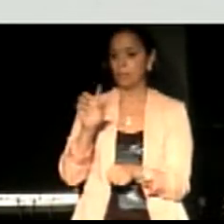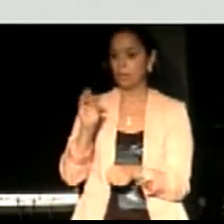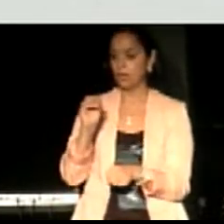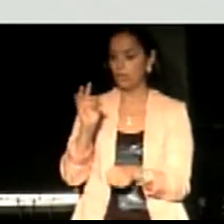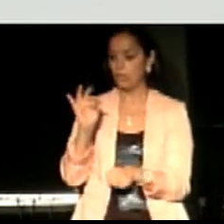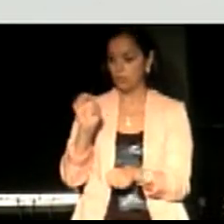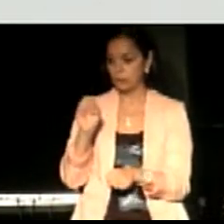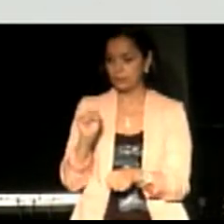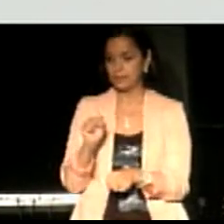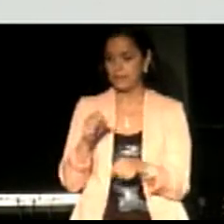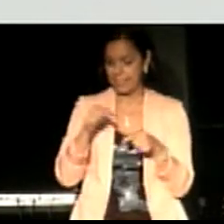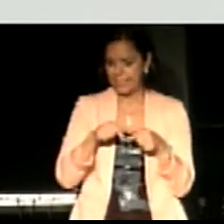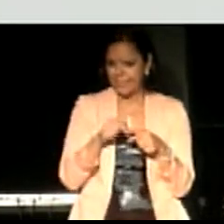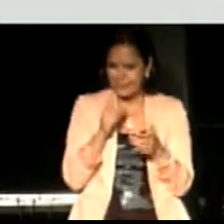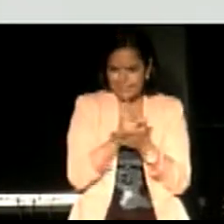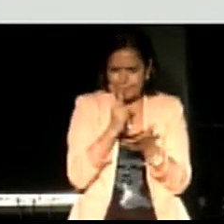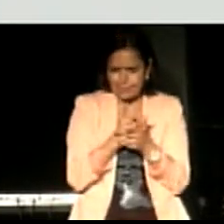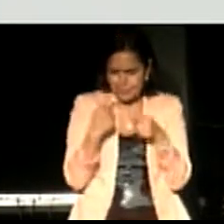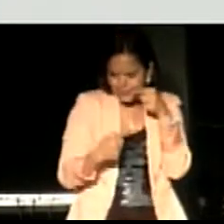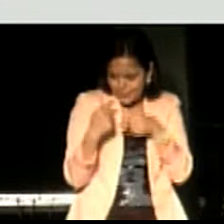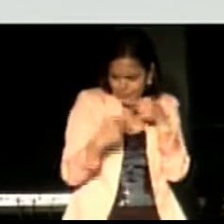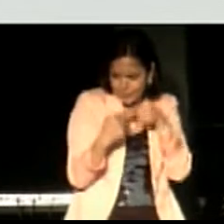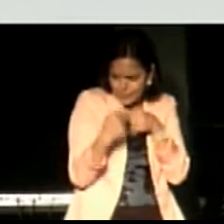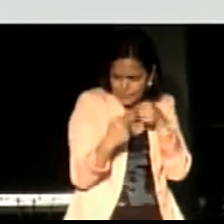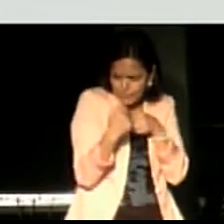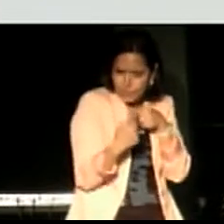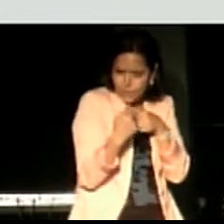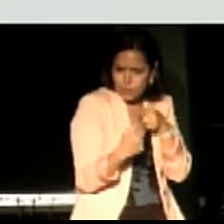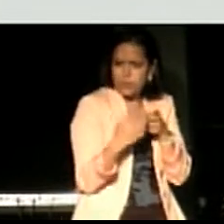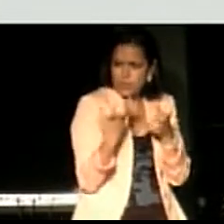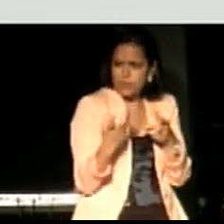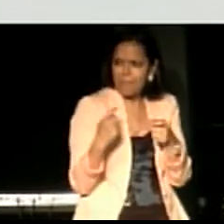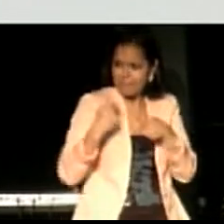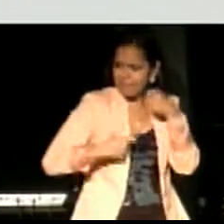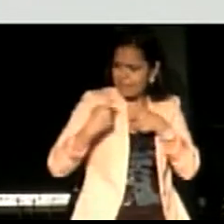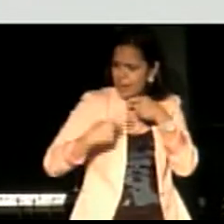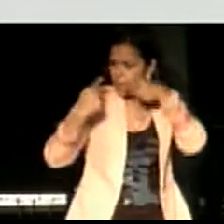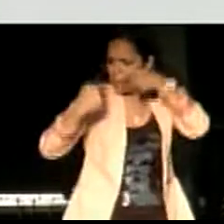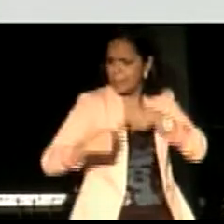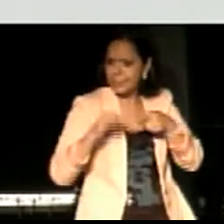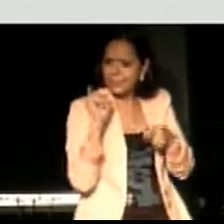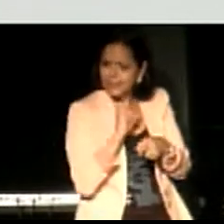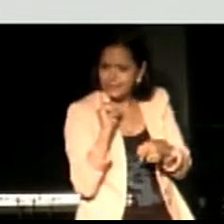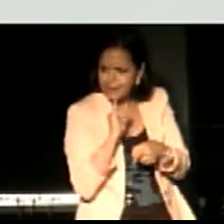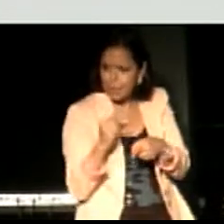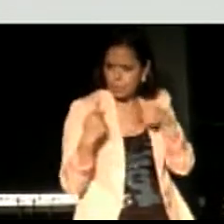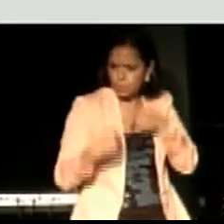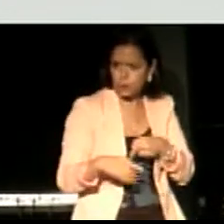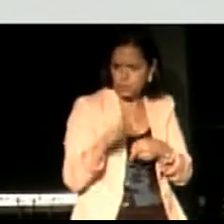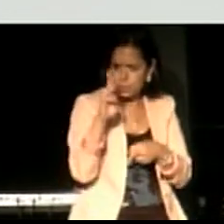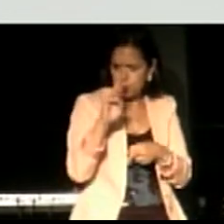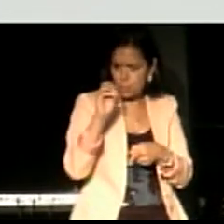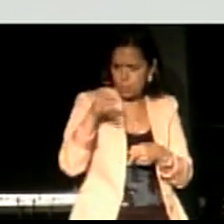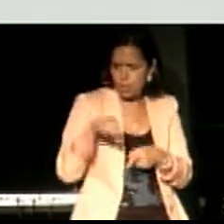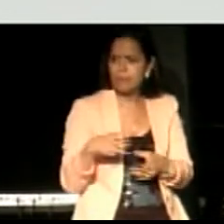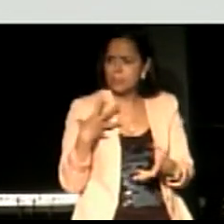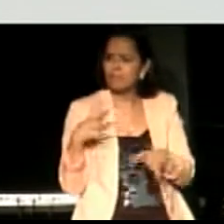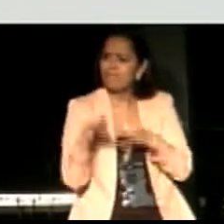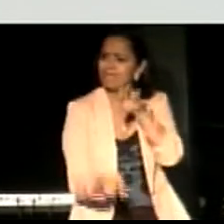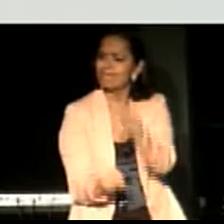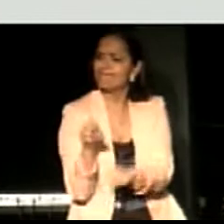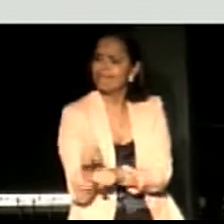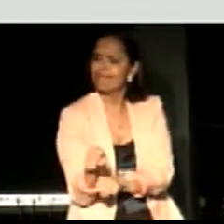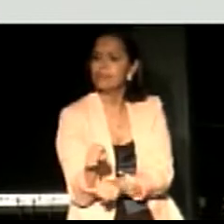conspiradores, conspiravam contra Roma, queriam retomar a liberdade por meio da força. Portanto, eles queriam